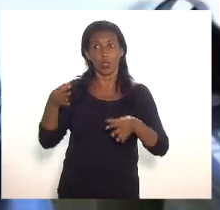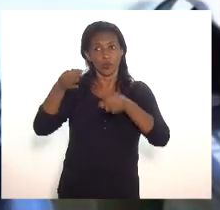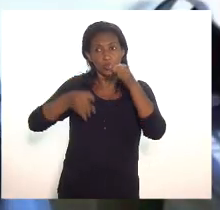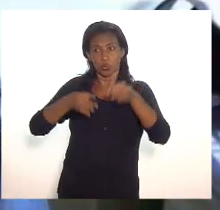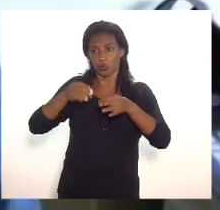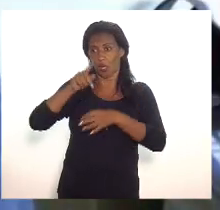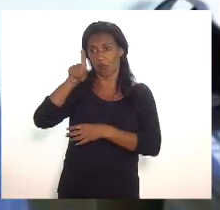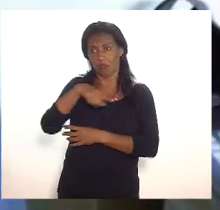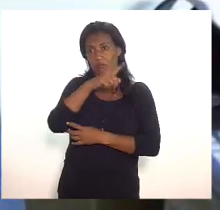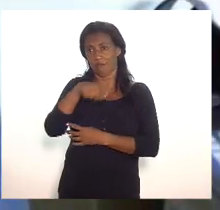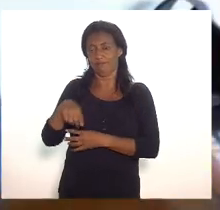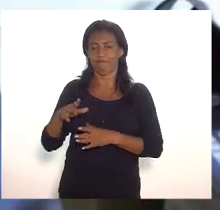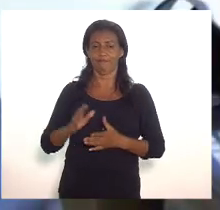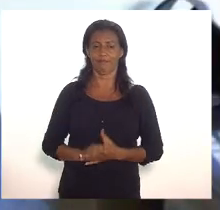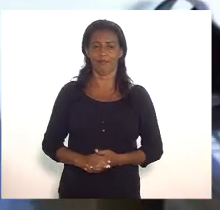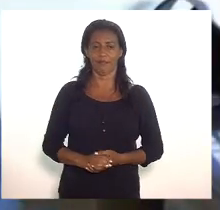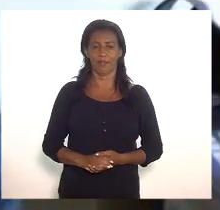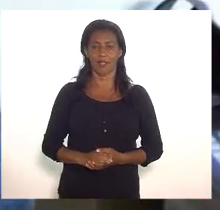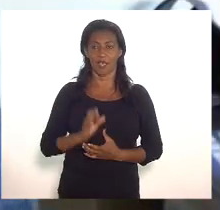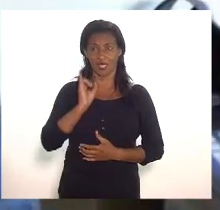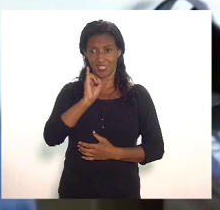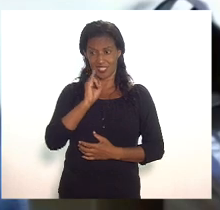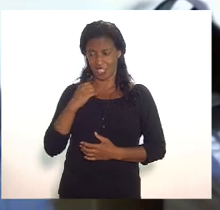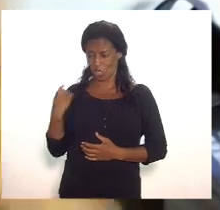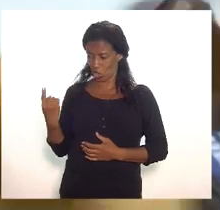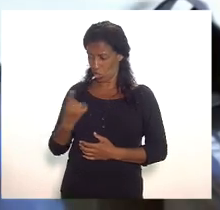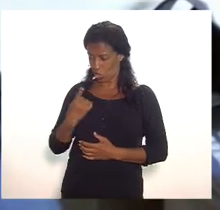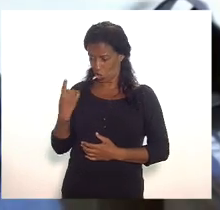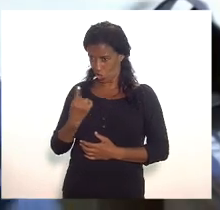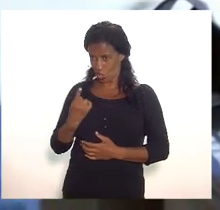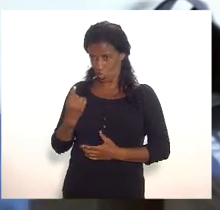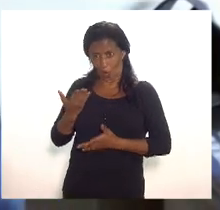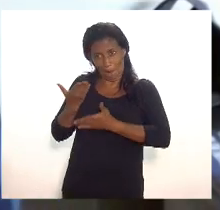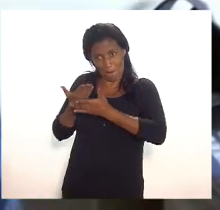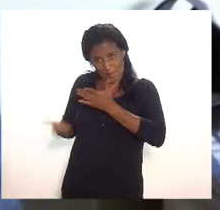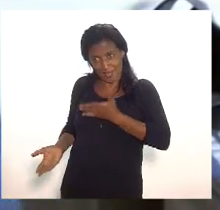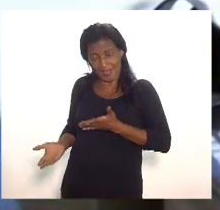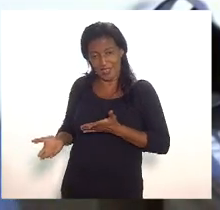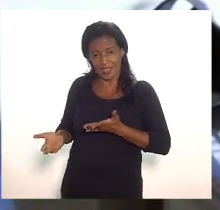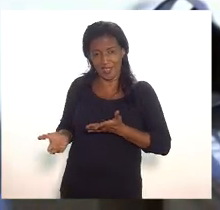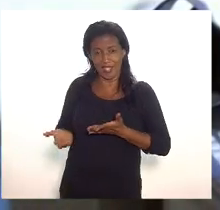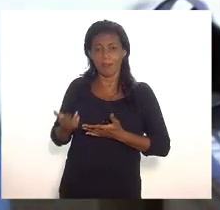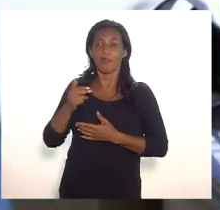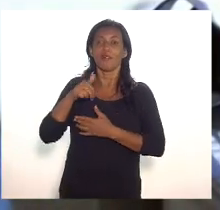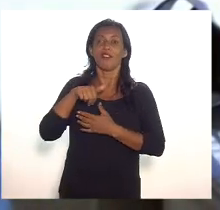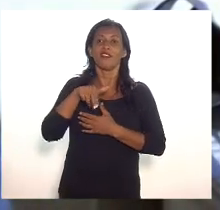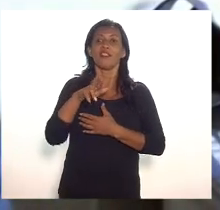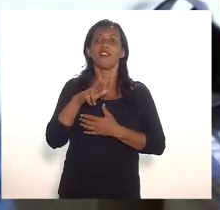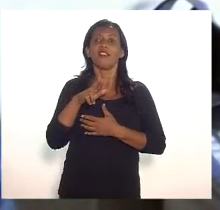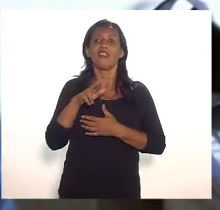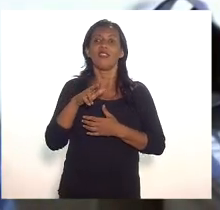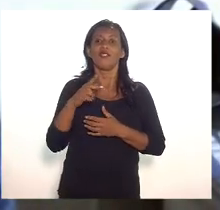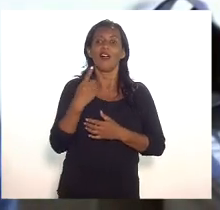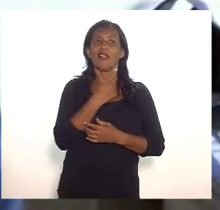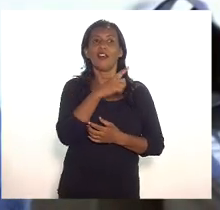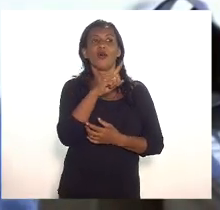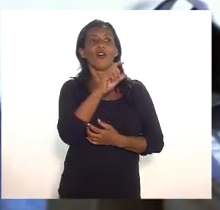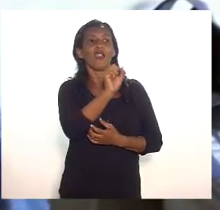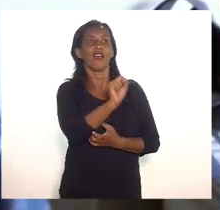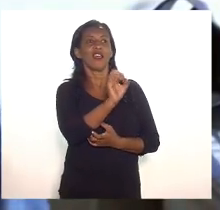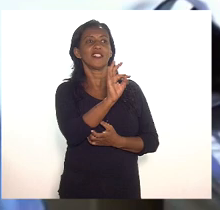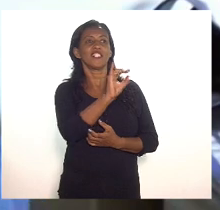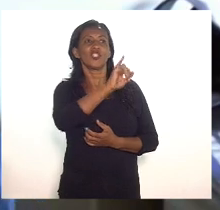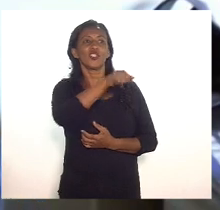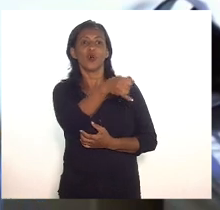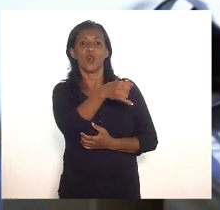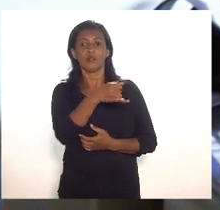suspenso. Se nós perdermos, nós os autores, quem vai recorrer ao STJ